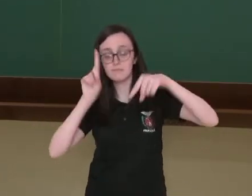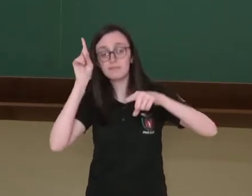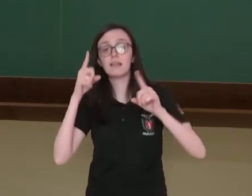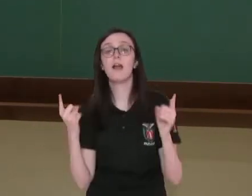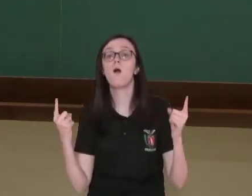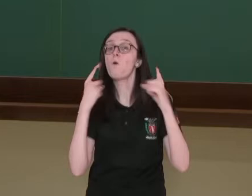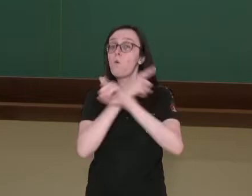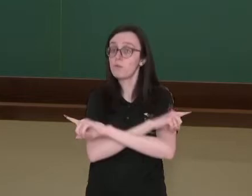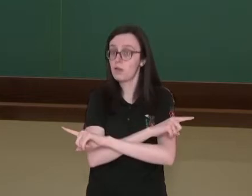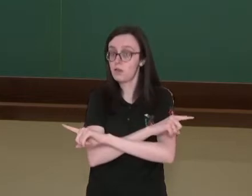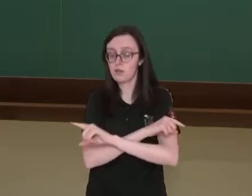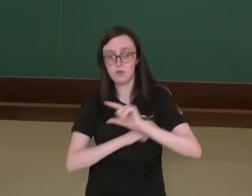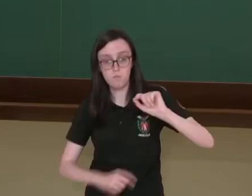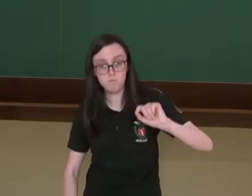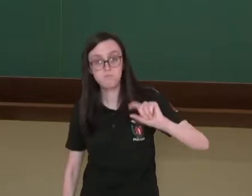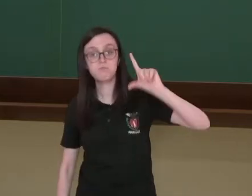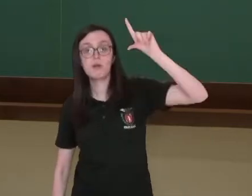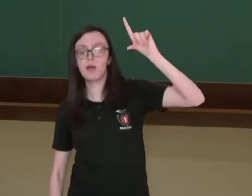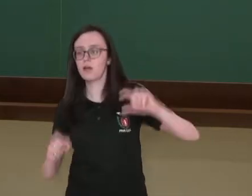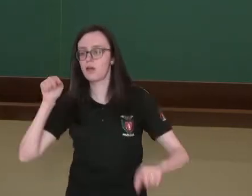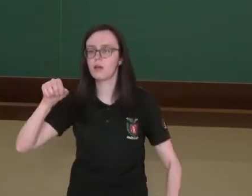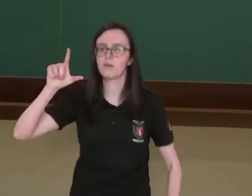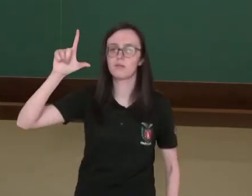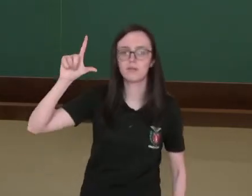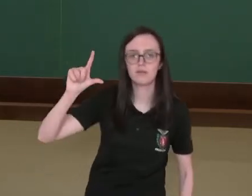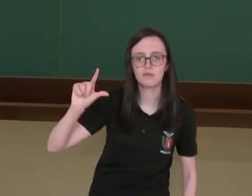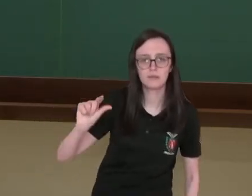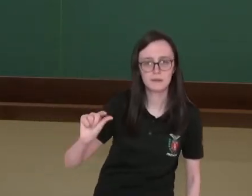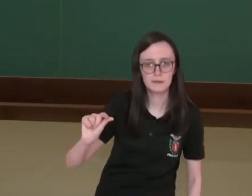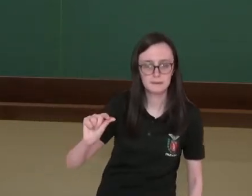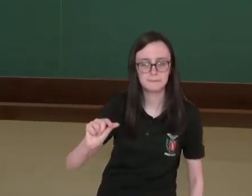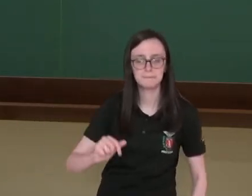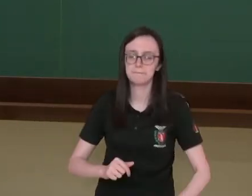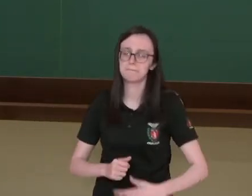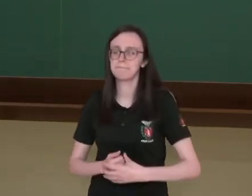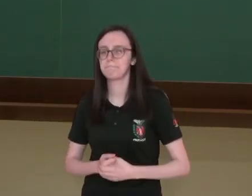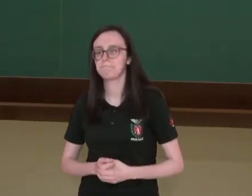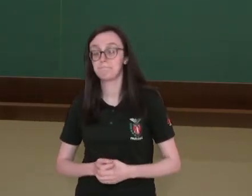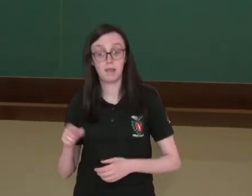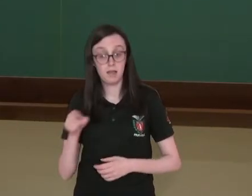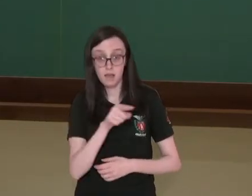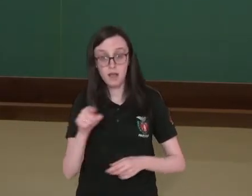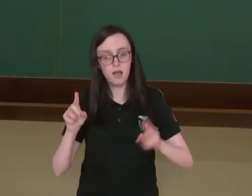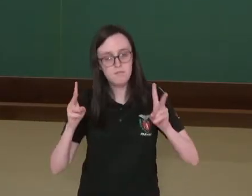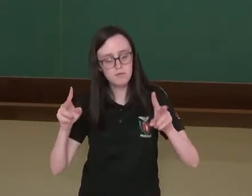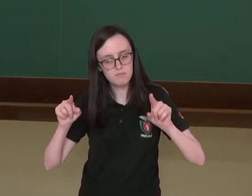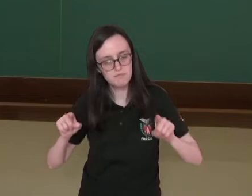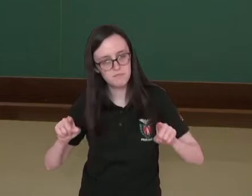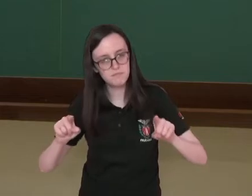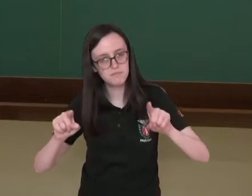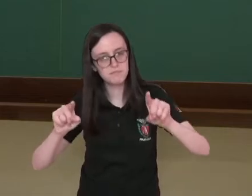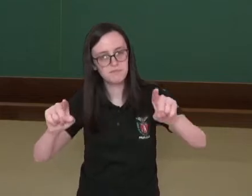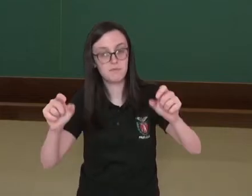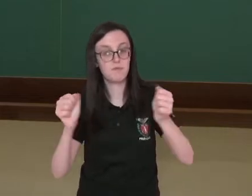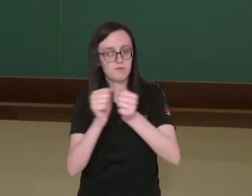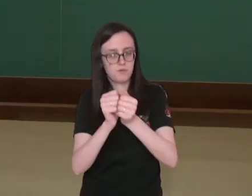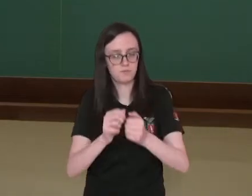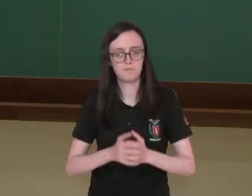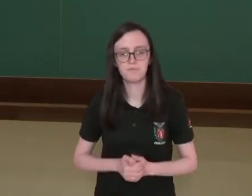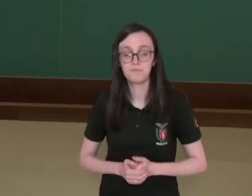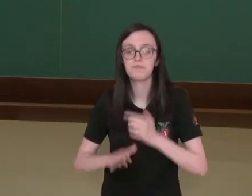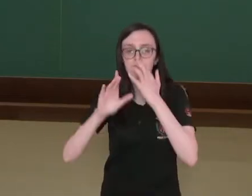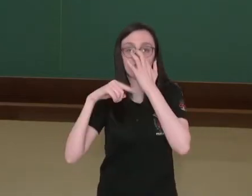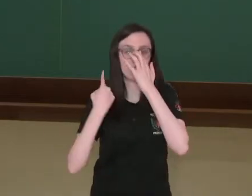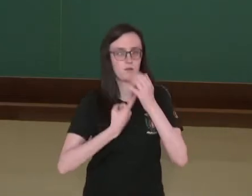oposto. Um vai aumentando uma proporção e a outra vai diminuindo, mantendo essa proporcionalidade entre elas.